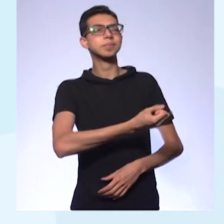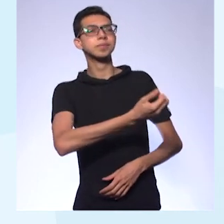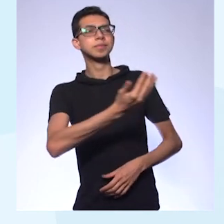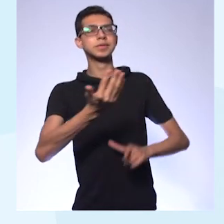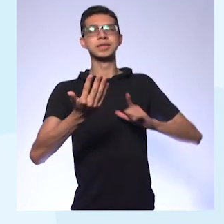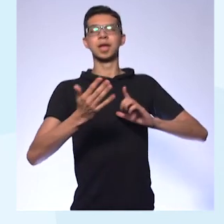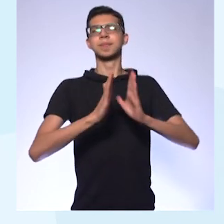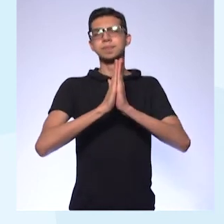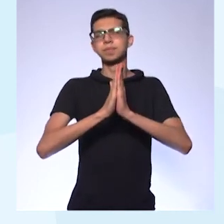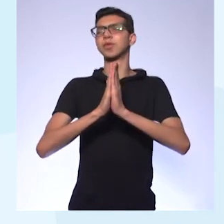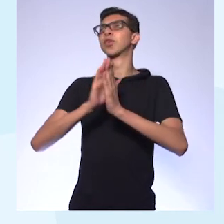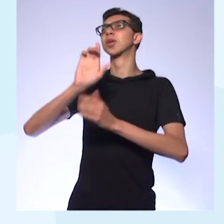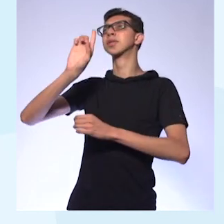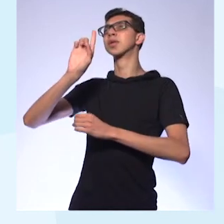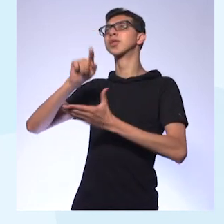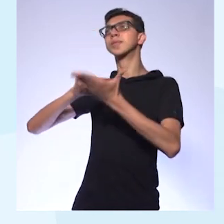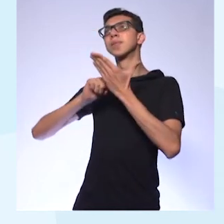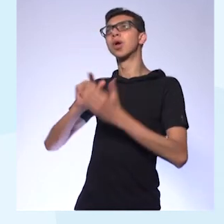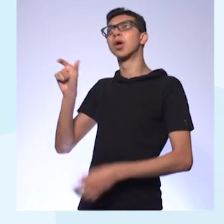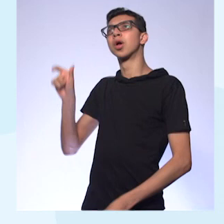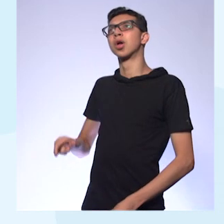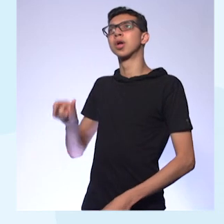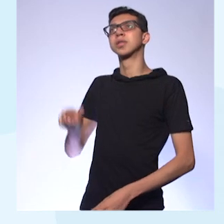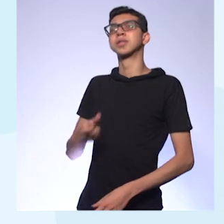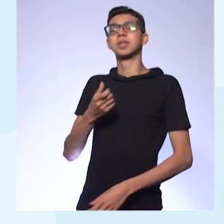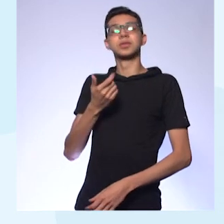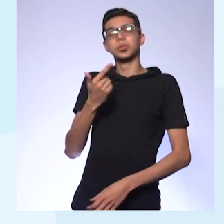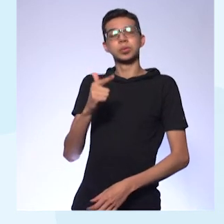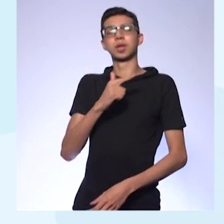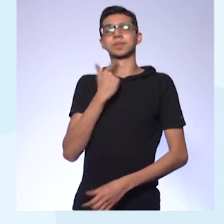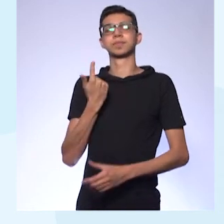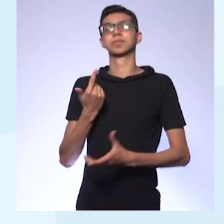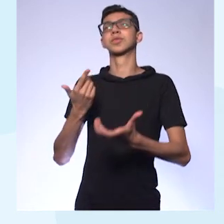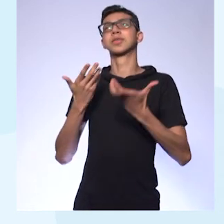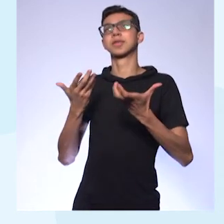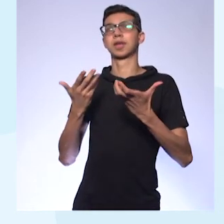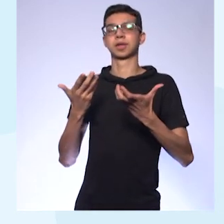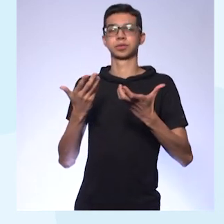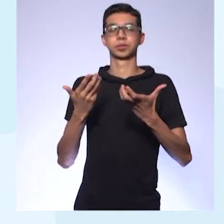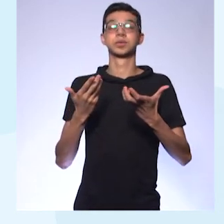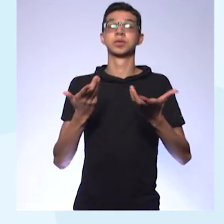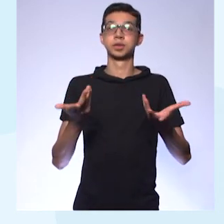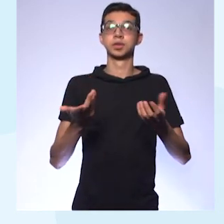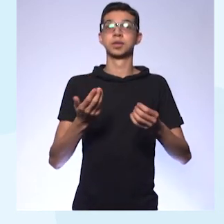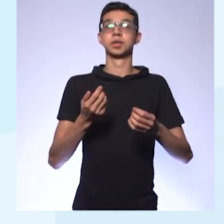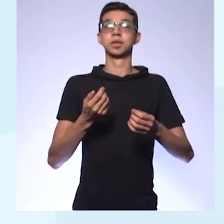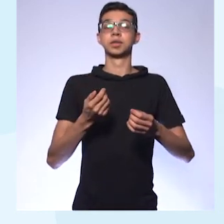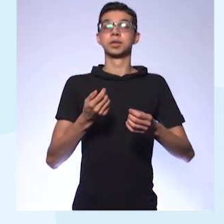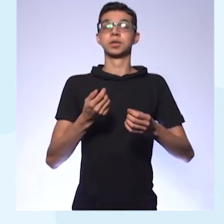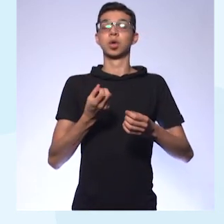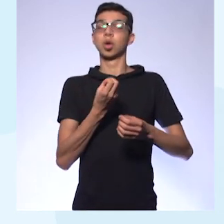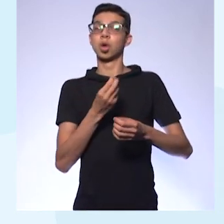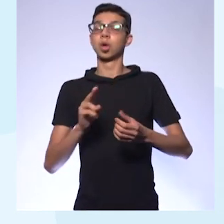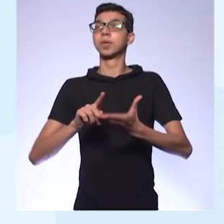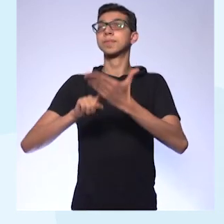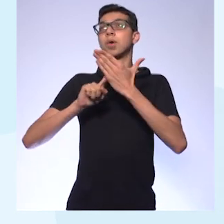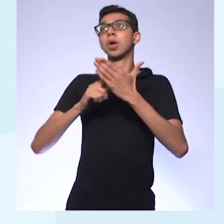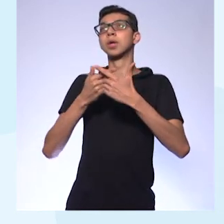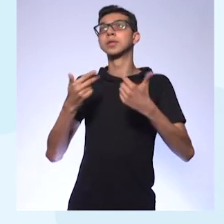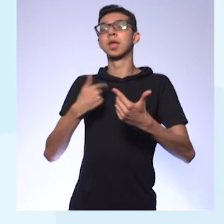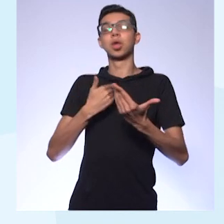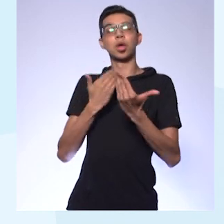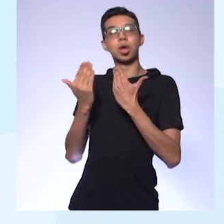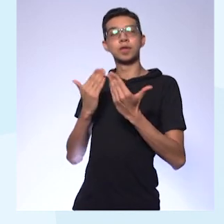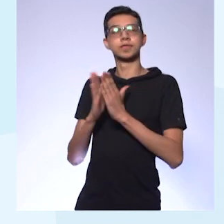dá-de-me a morte. Adeus, que me a fizesses mais amar, mostra-de-me algo, possa com ela falar,